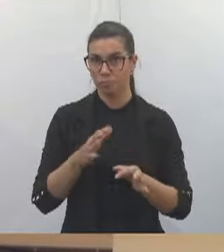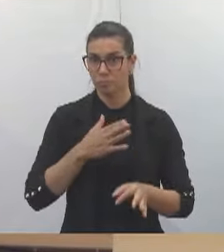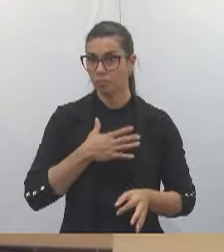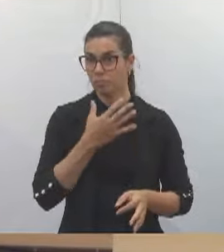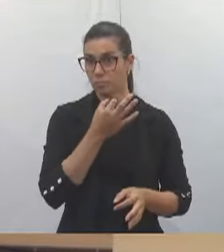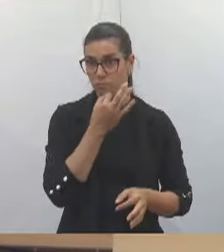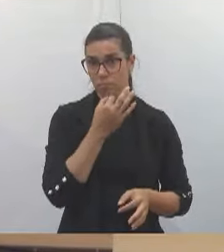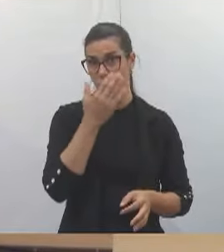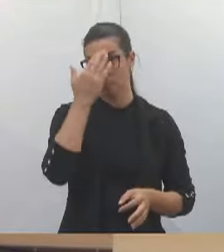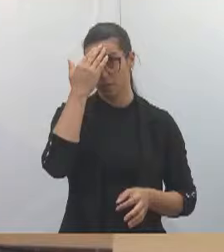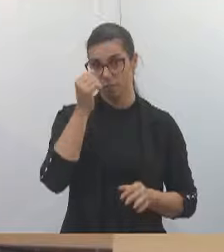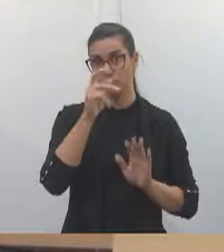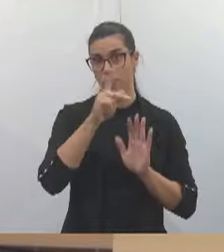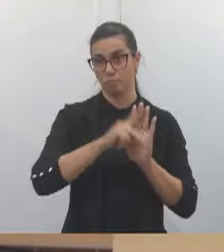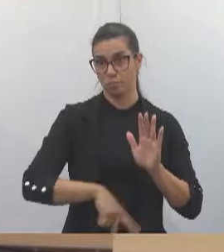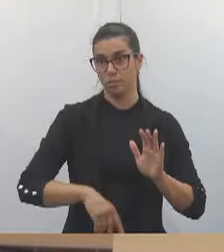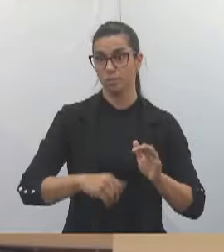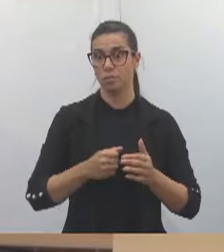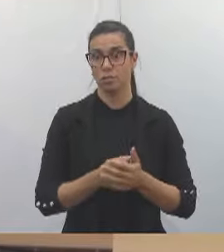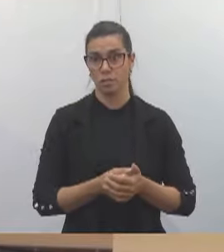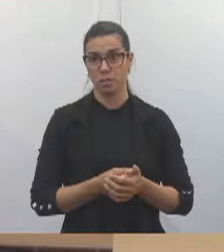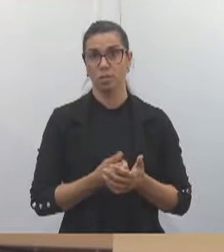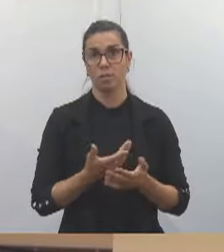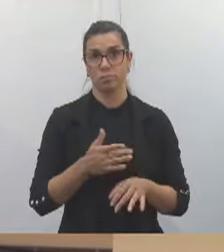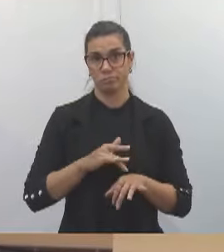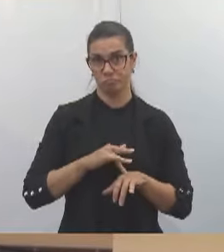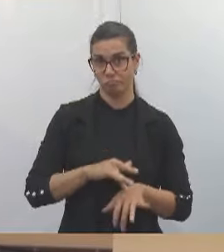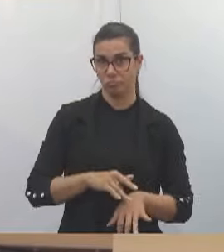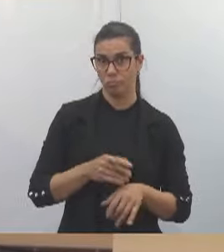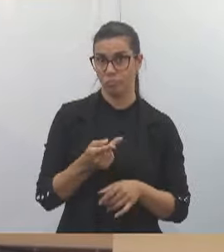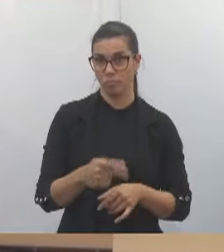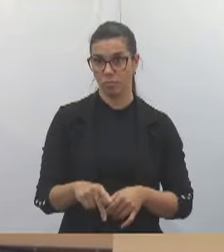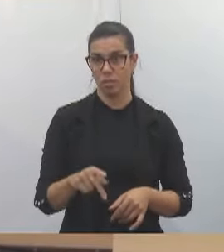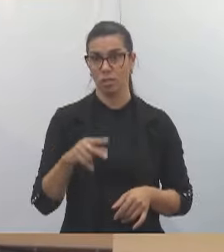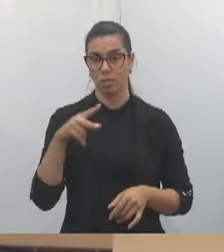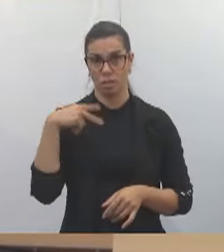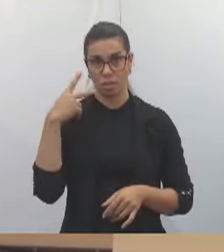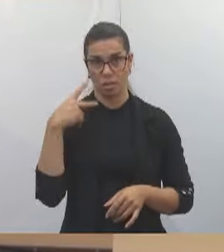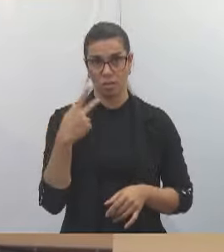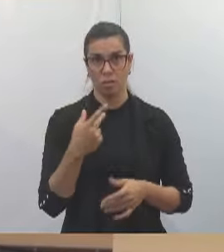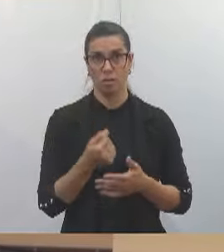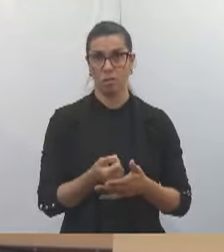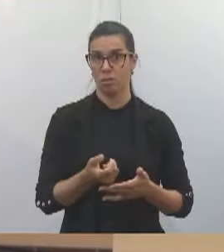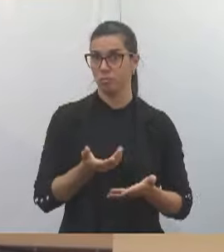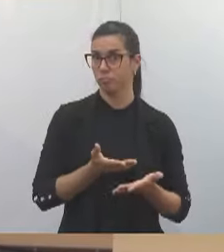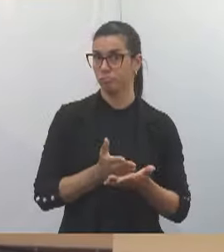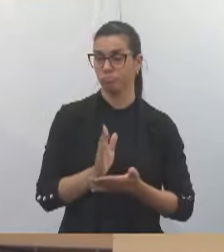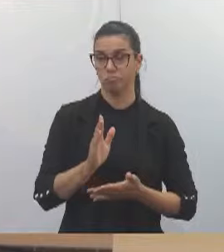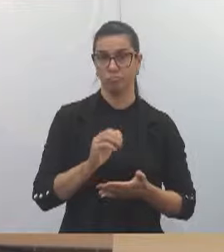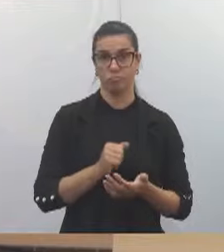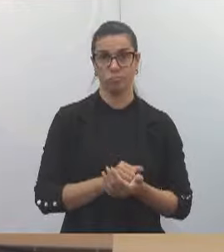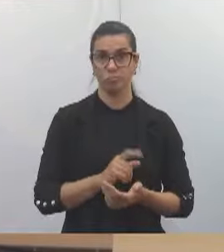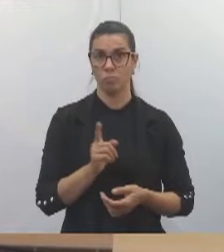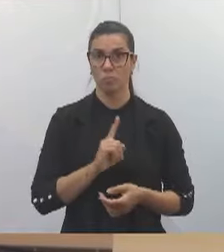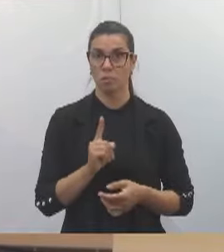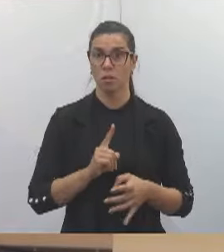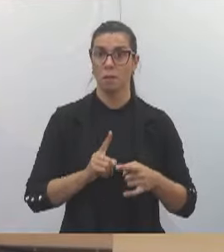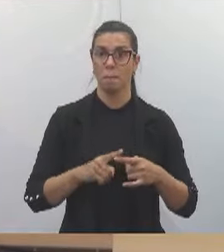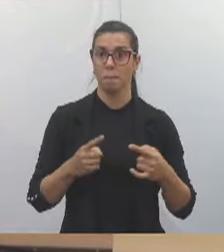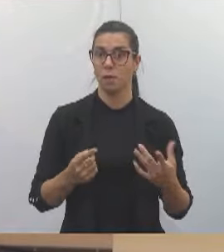porque eu já sei que esse projeto vai ser rejeitado pelos vereadores da base. Então, muitos,